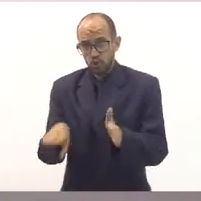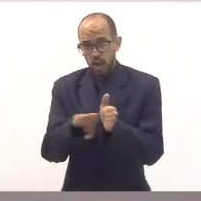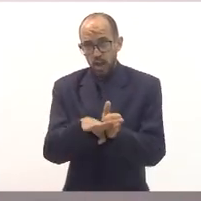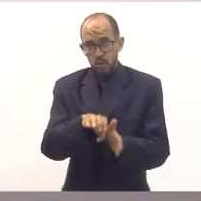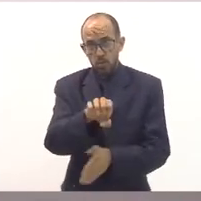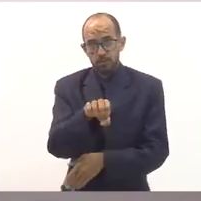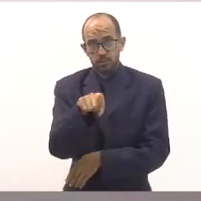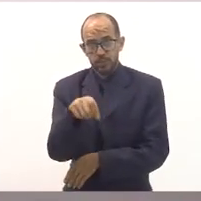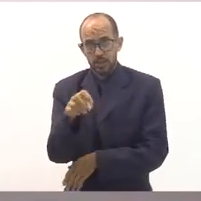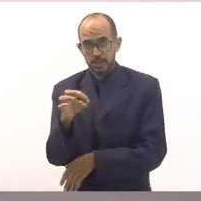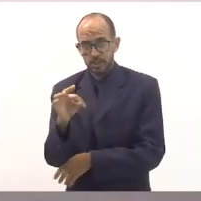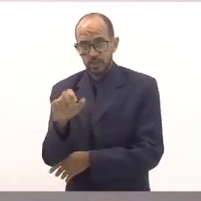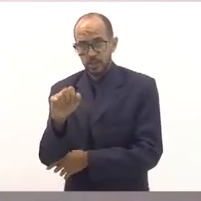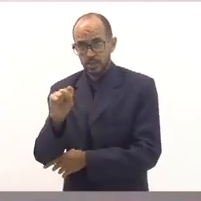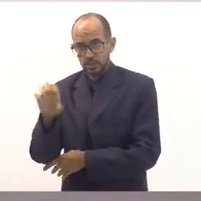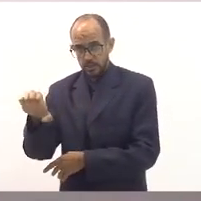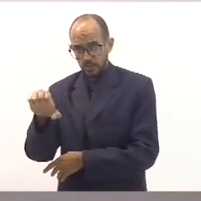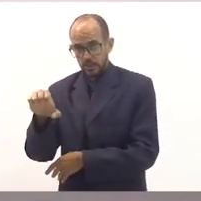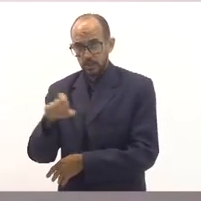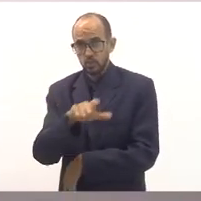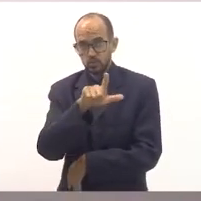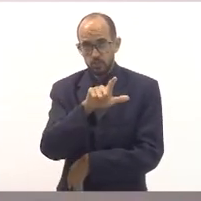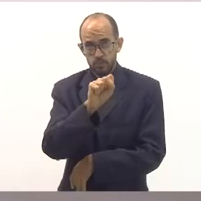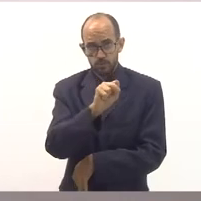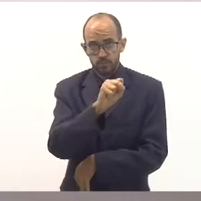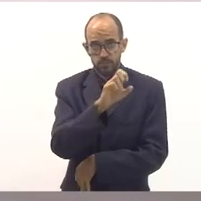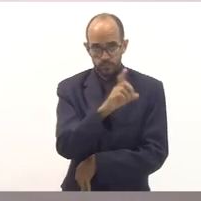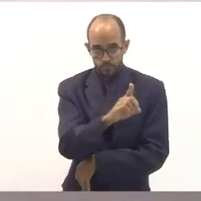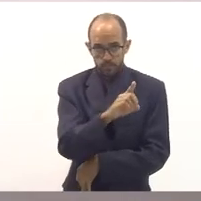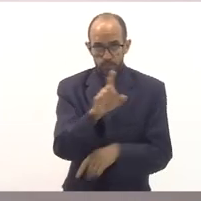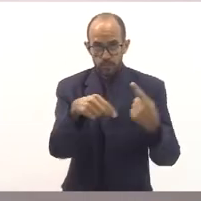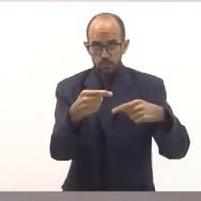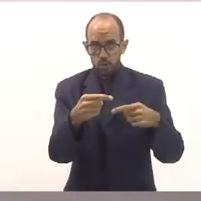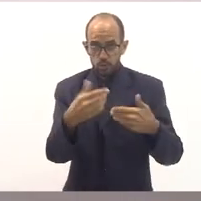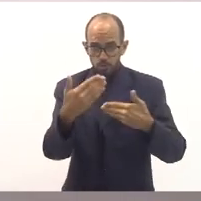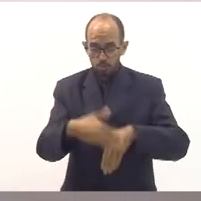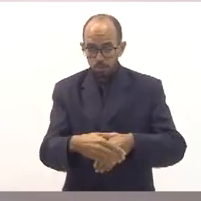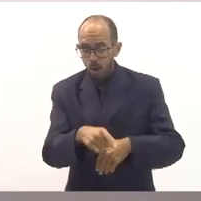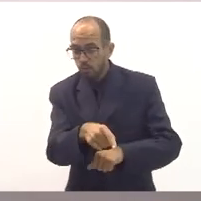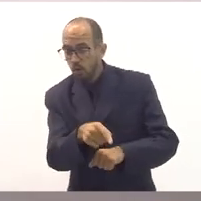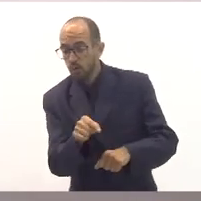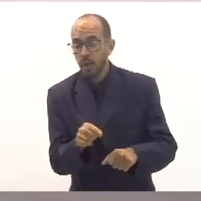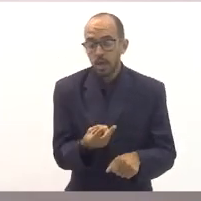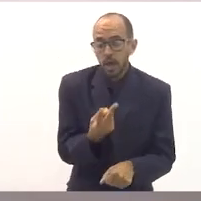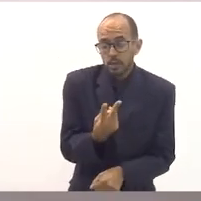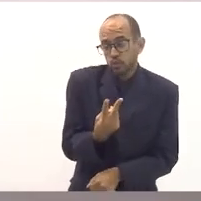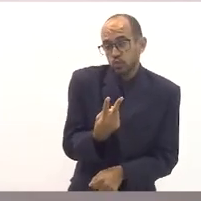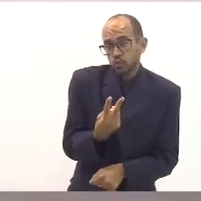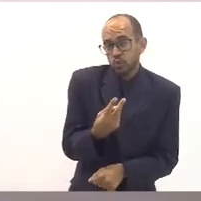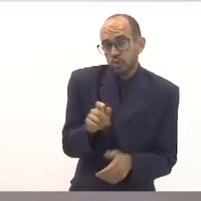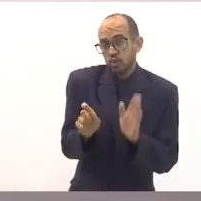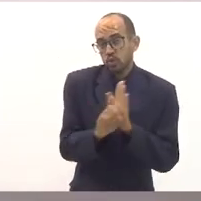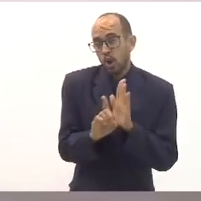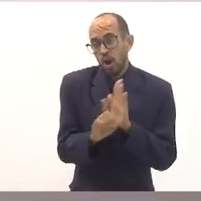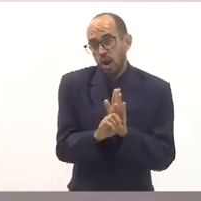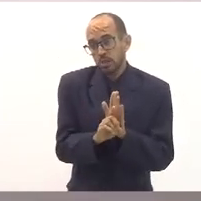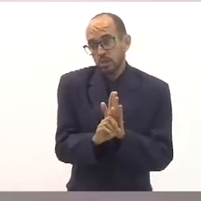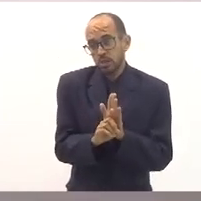com LSD e de eu te vi lá a comprovação que nenhuma das duas drogas eram